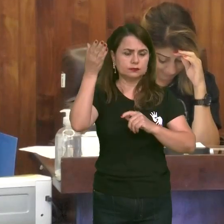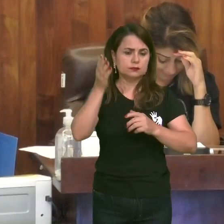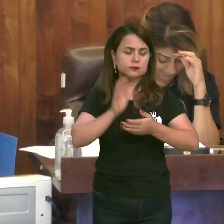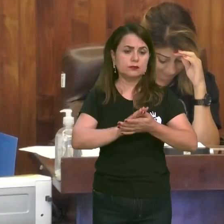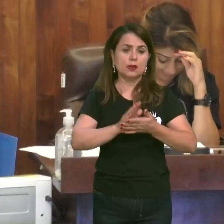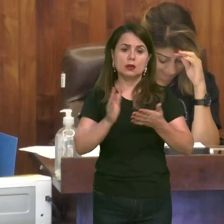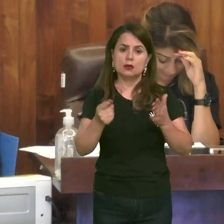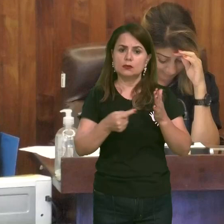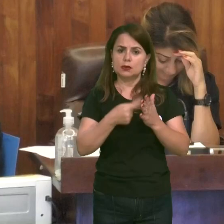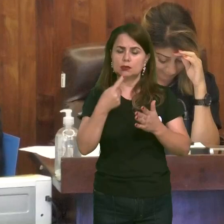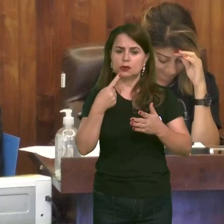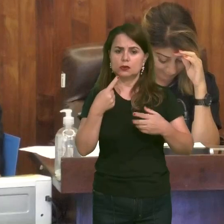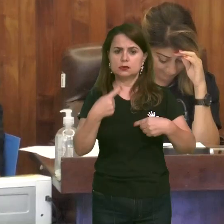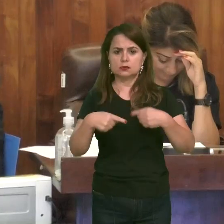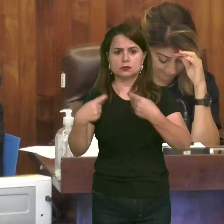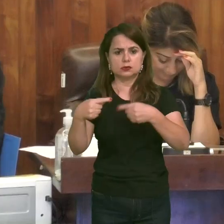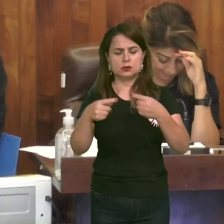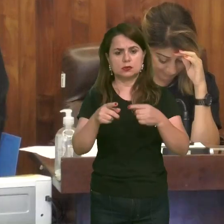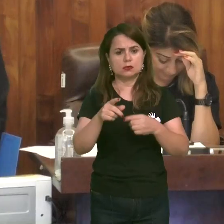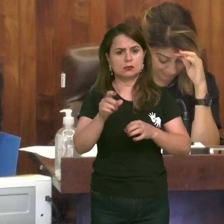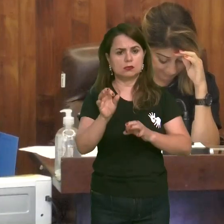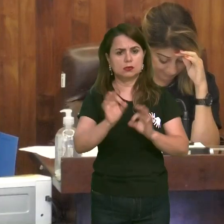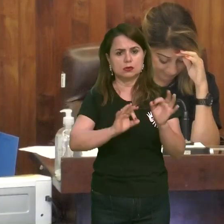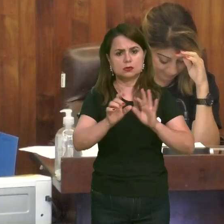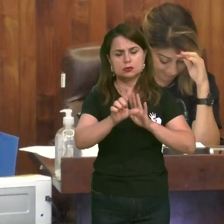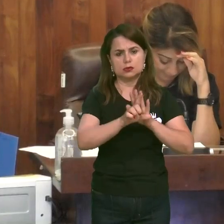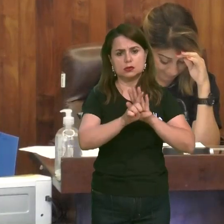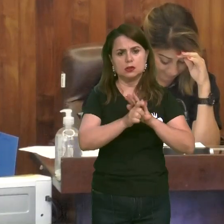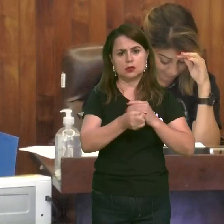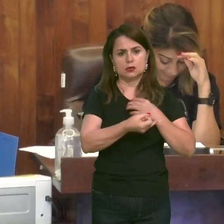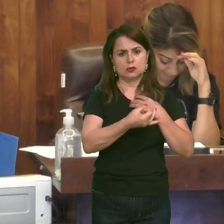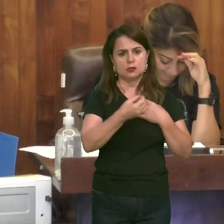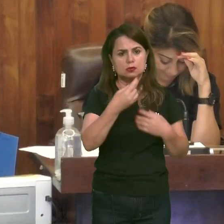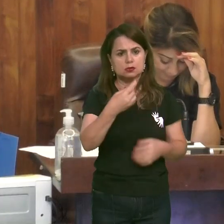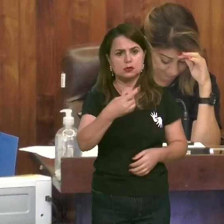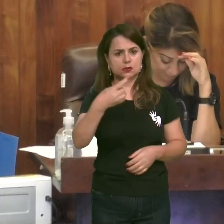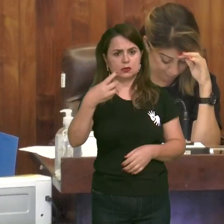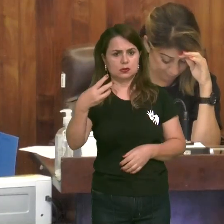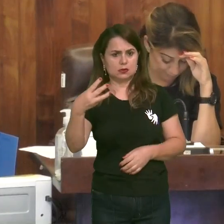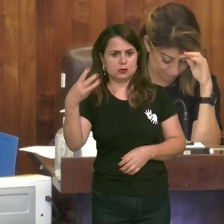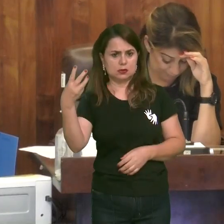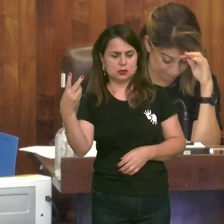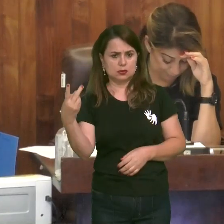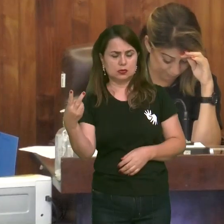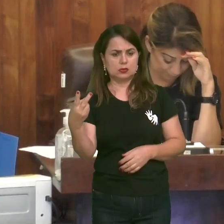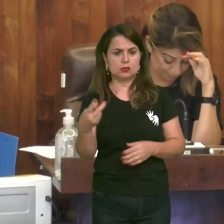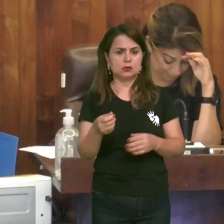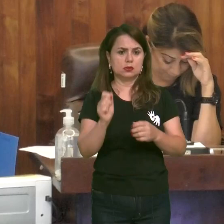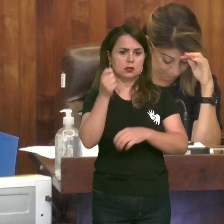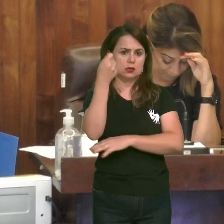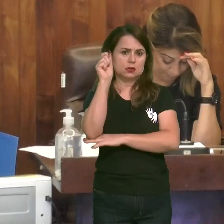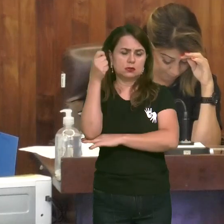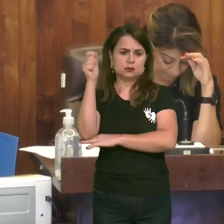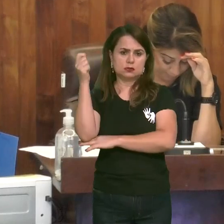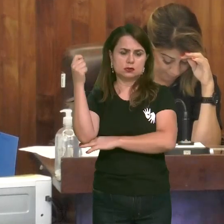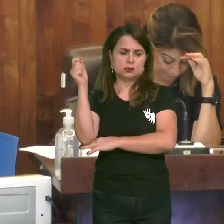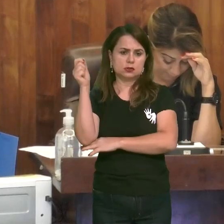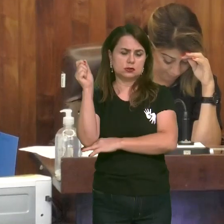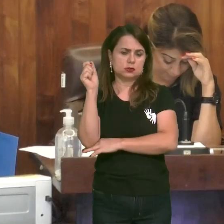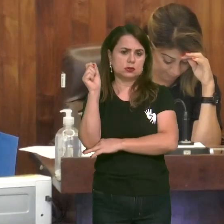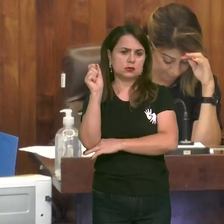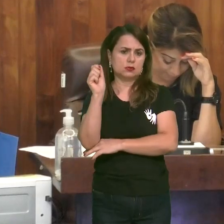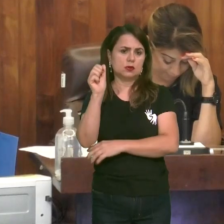do dia discussão única do projeto de lei 132 2022 da prefeitura municipal vinculando Associação maranhense de esportes inclusivos